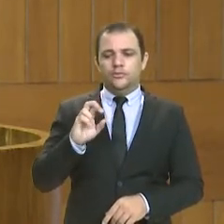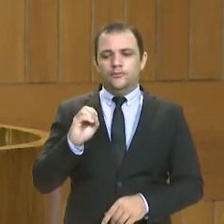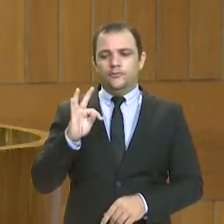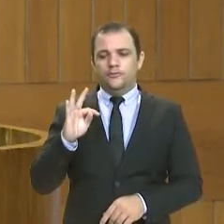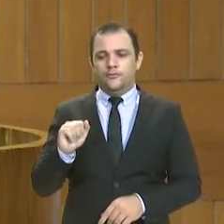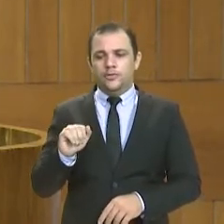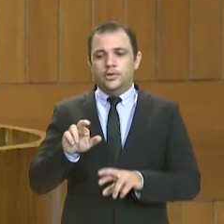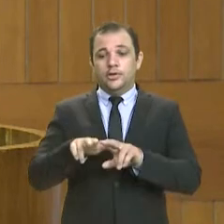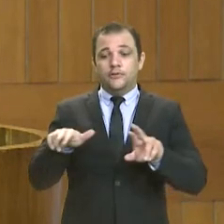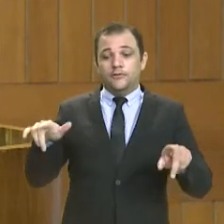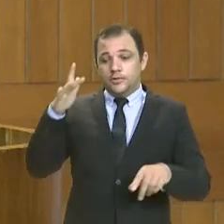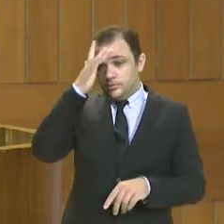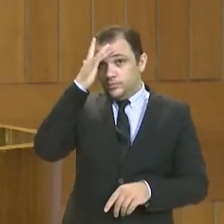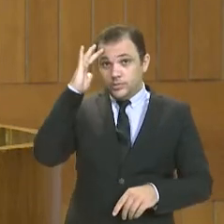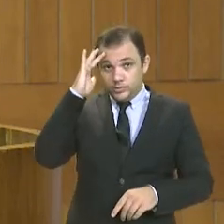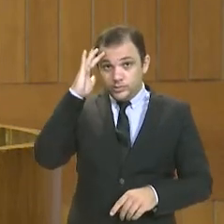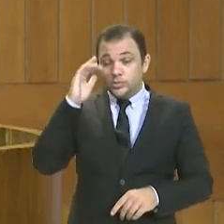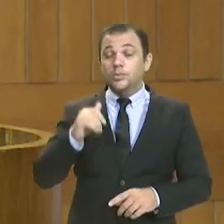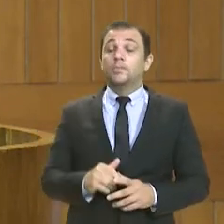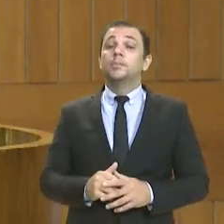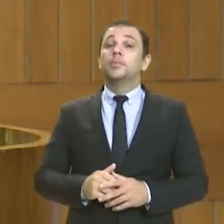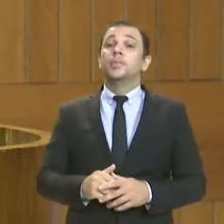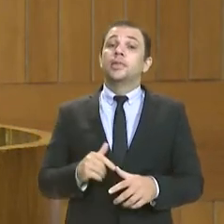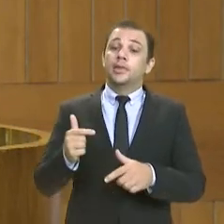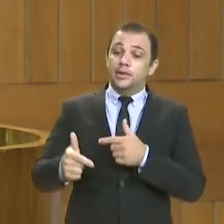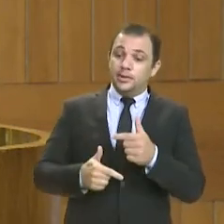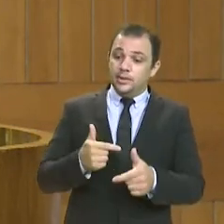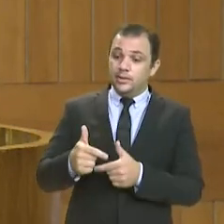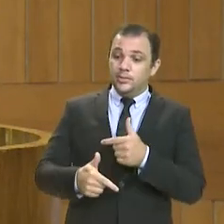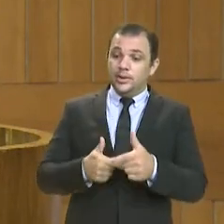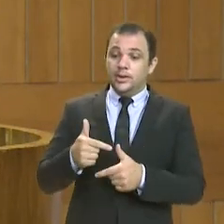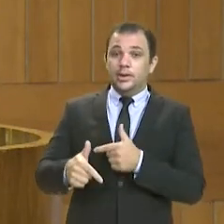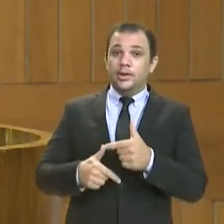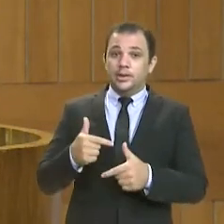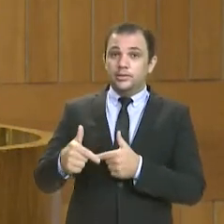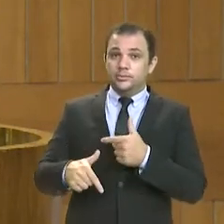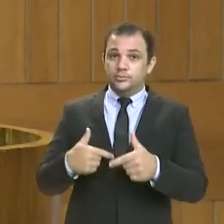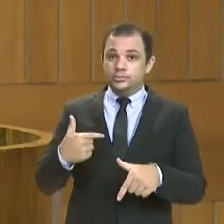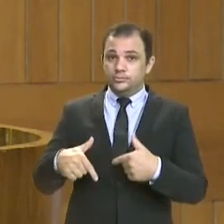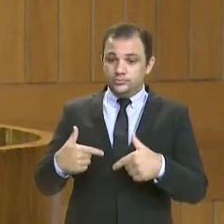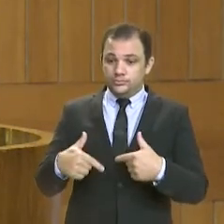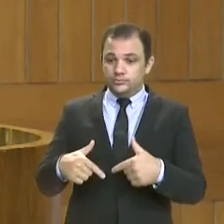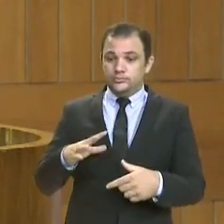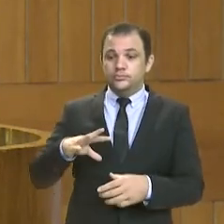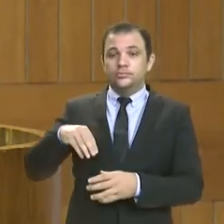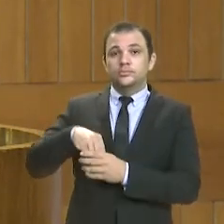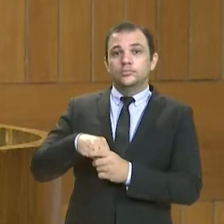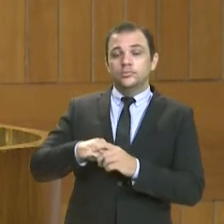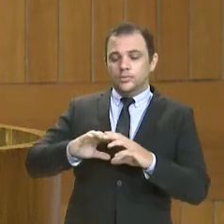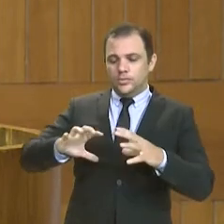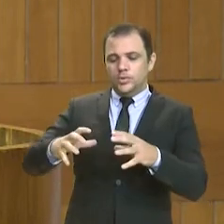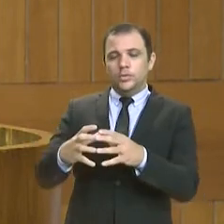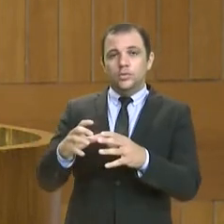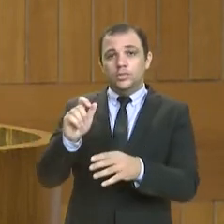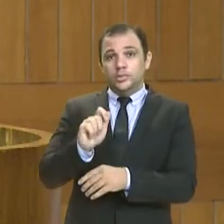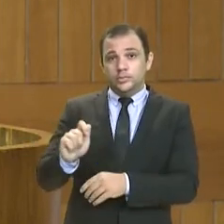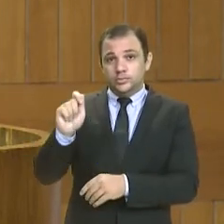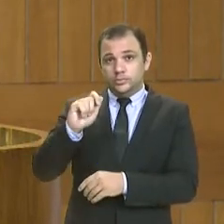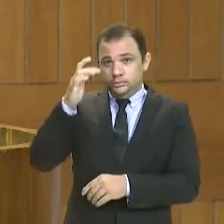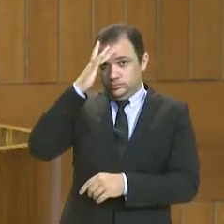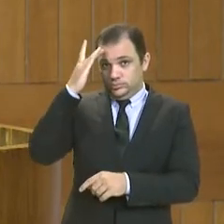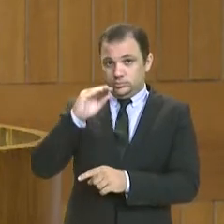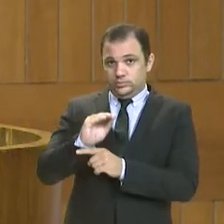várias pessoas envolvidas, né? Dentro da cúpula da Associação dos Criadores